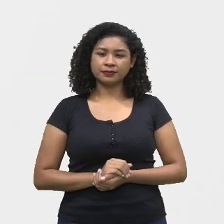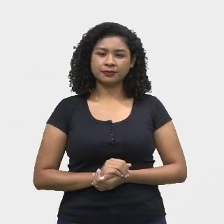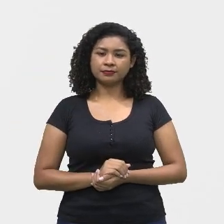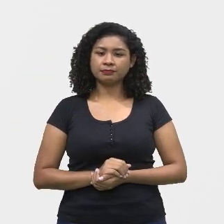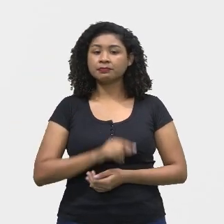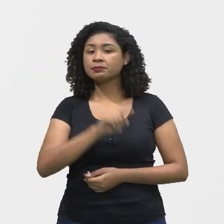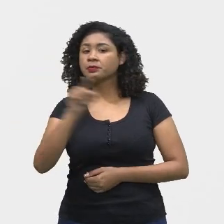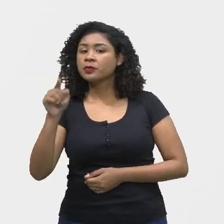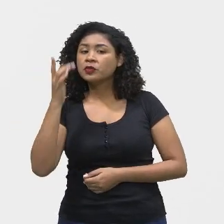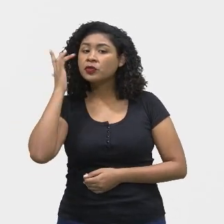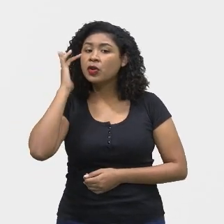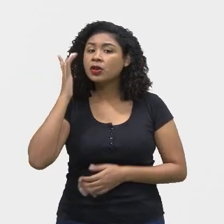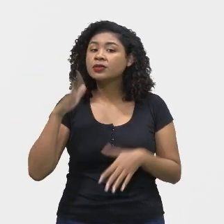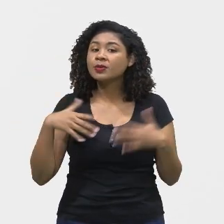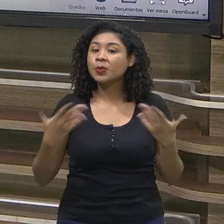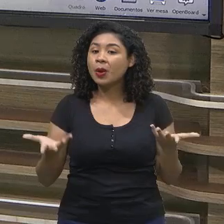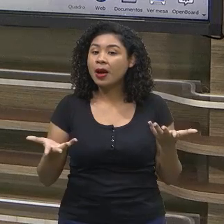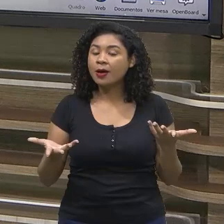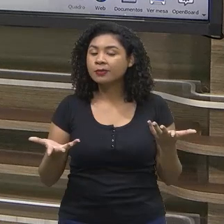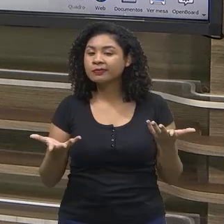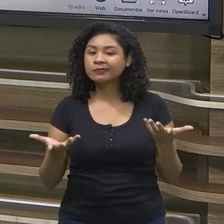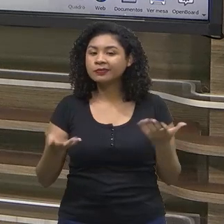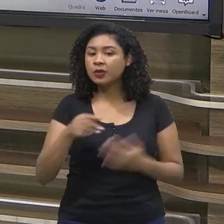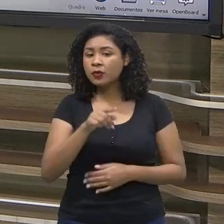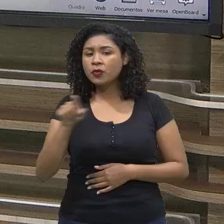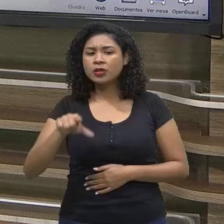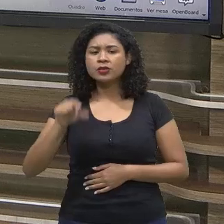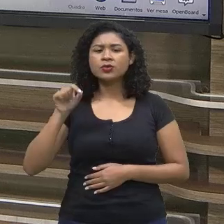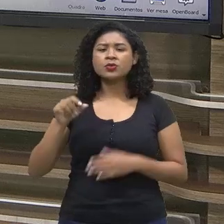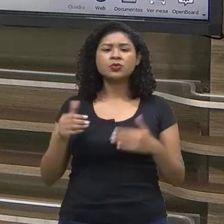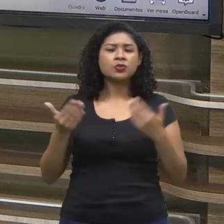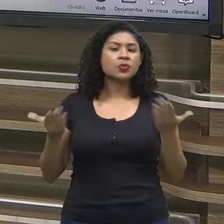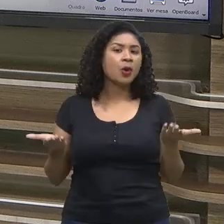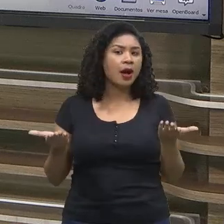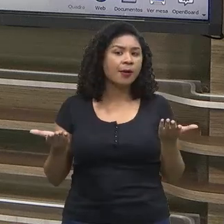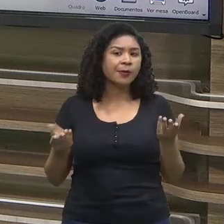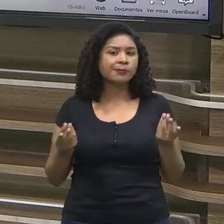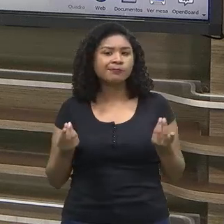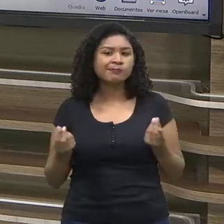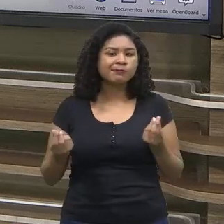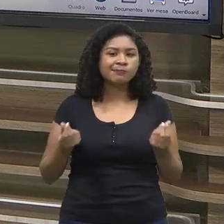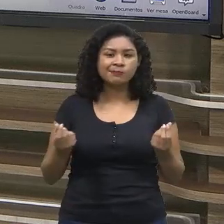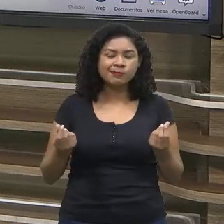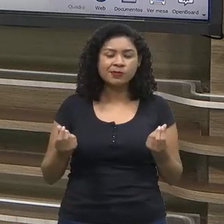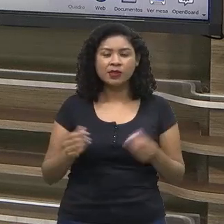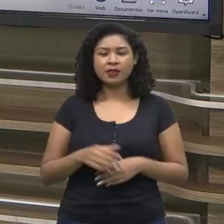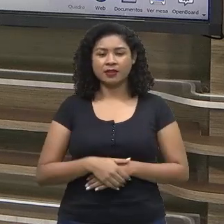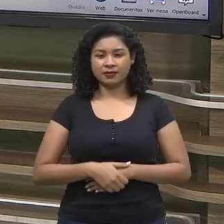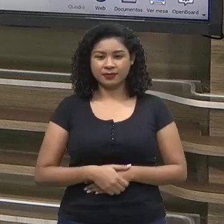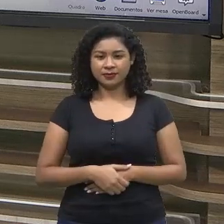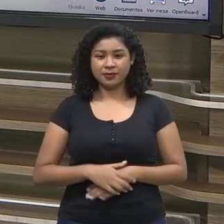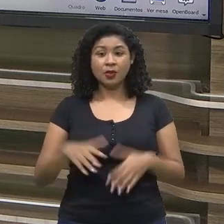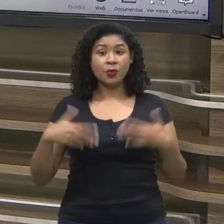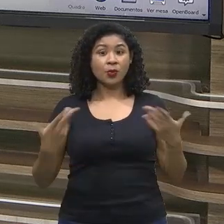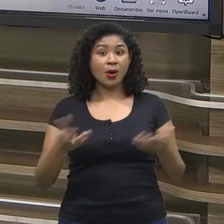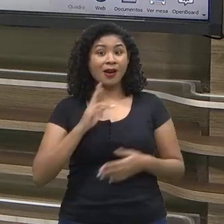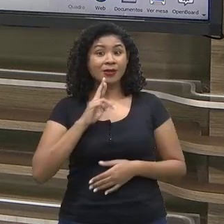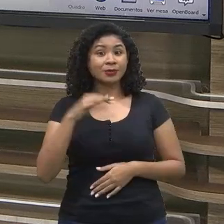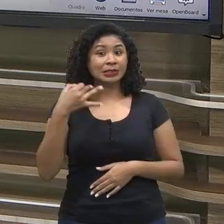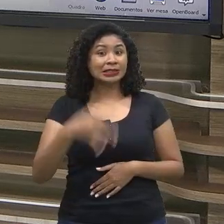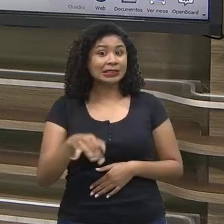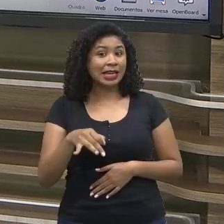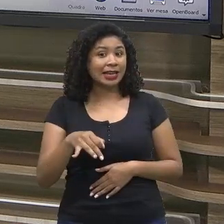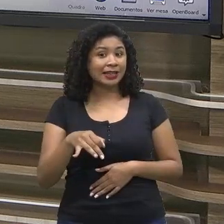O que vocês acham, pessoal? O que vocês escolheram aí nessas alternativas? Qual será a resposta